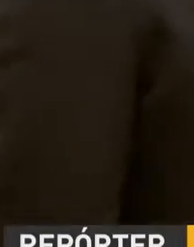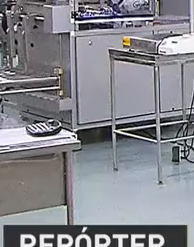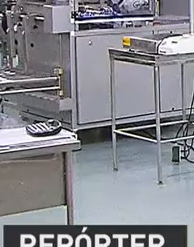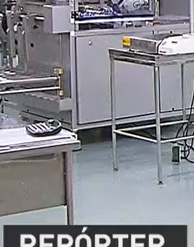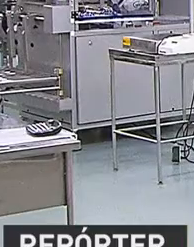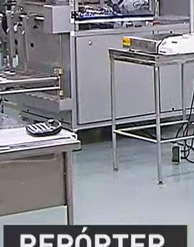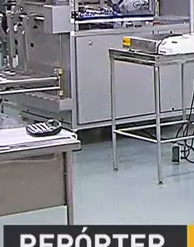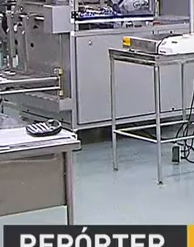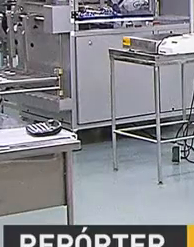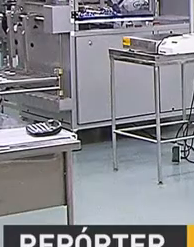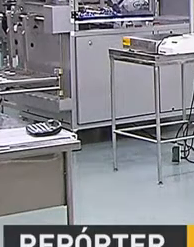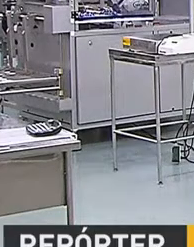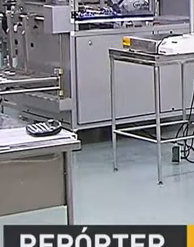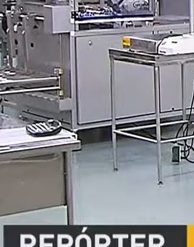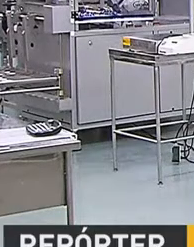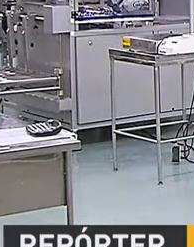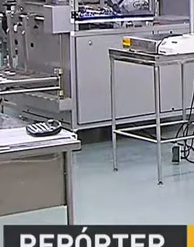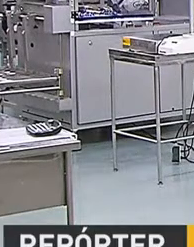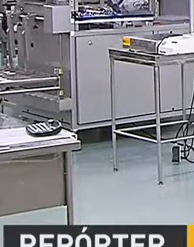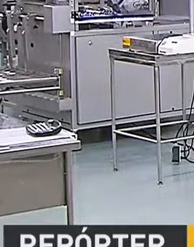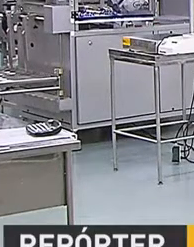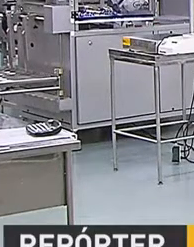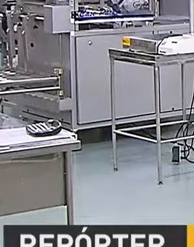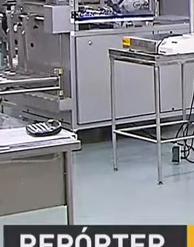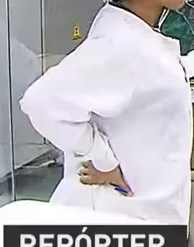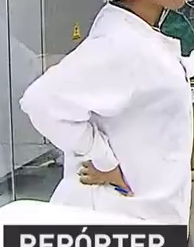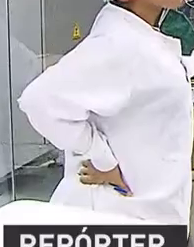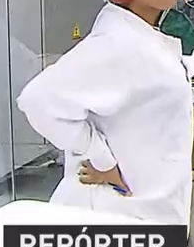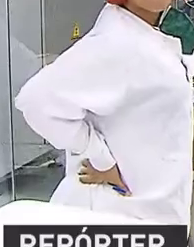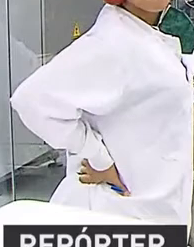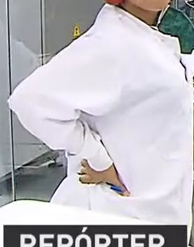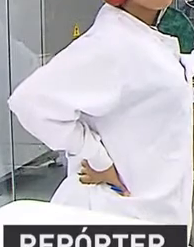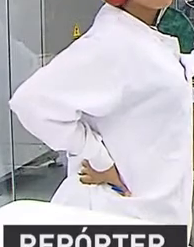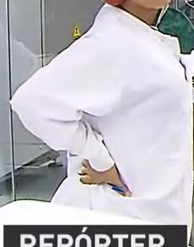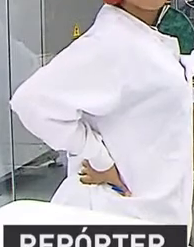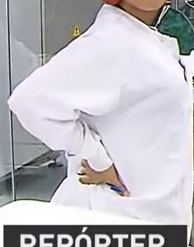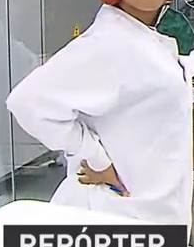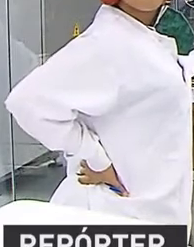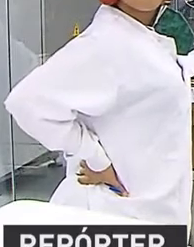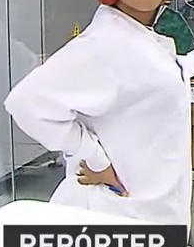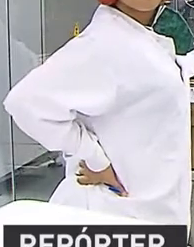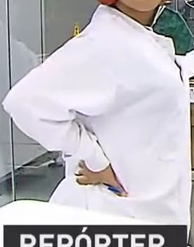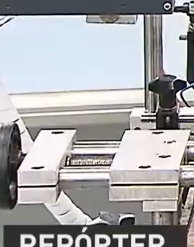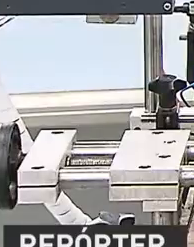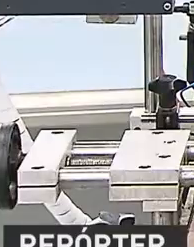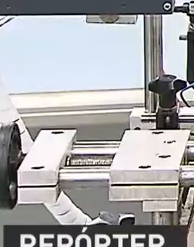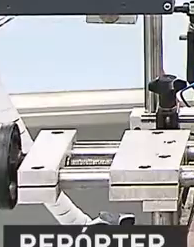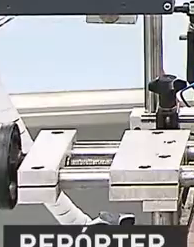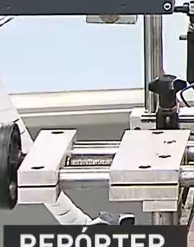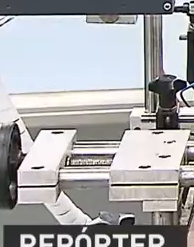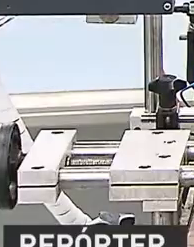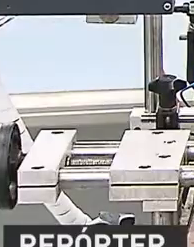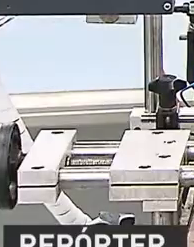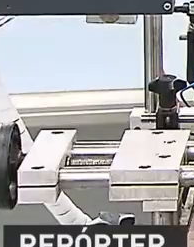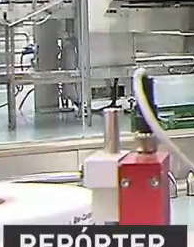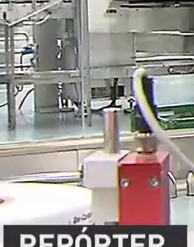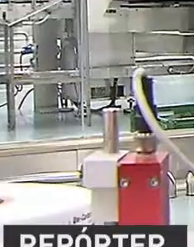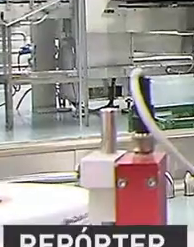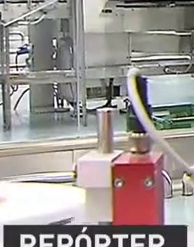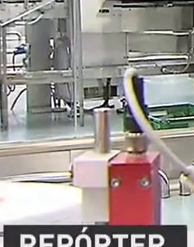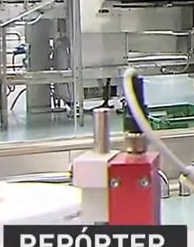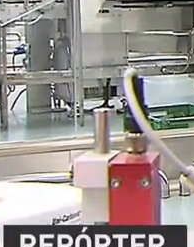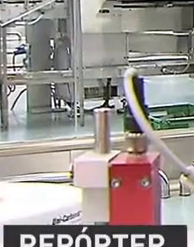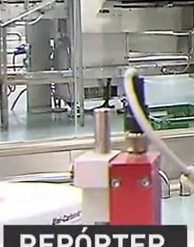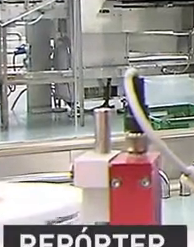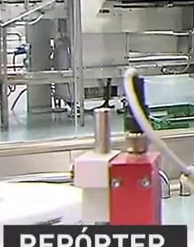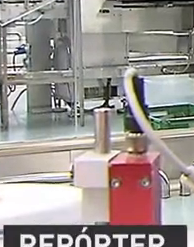tem uma área de 10 mil metros quadrados vai contar com 50 empregados especializados que vão